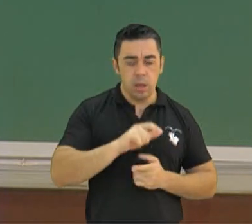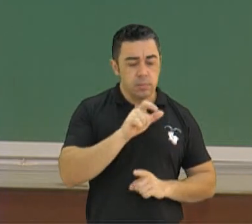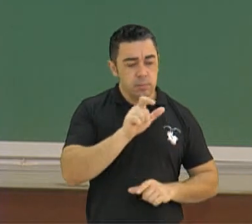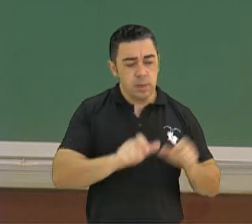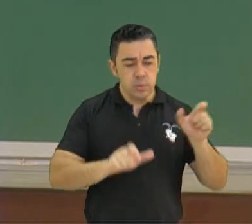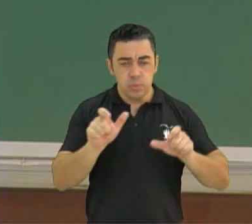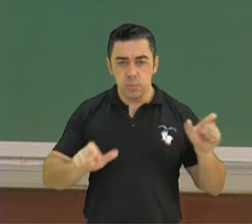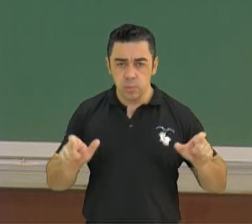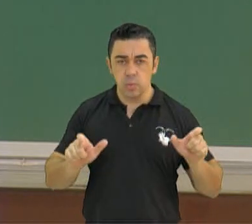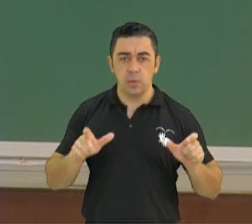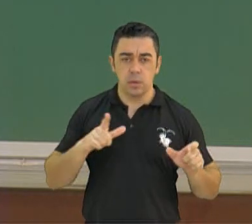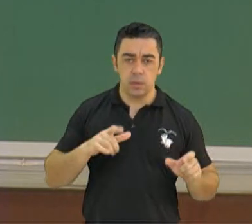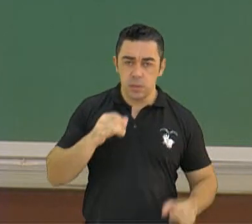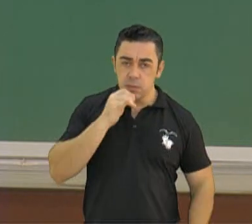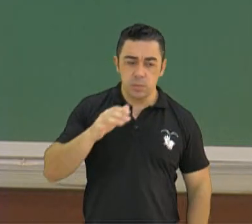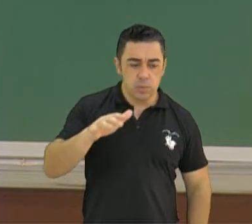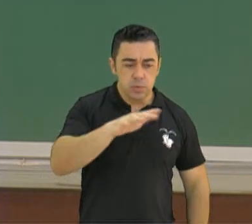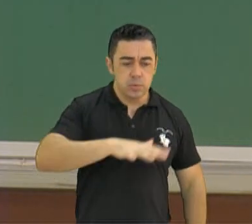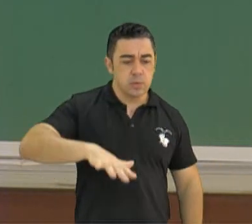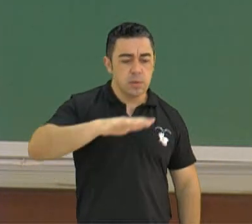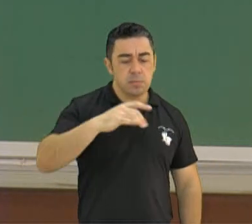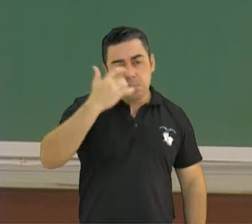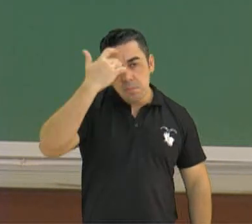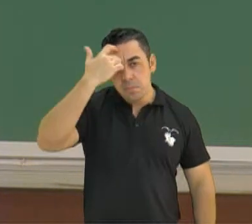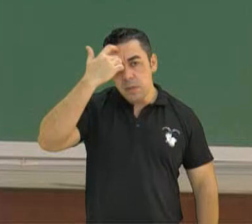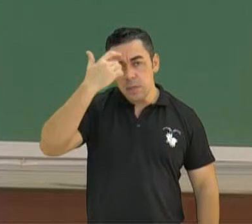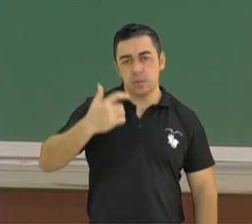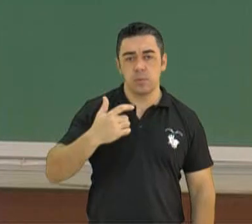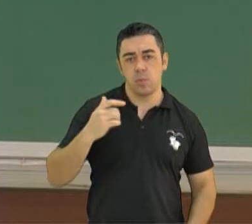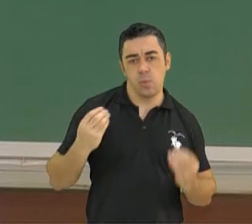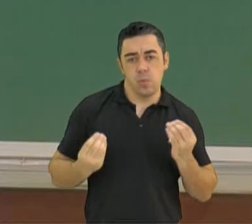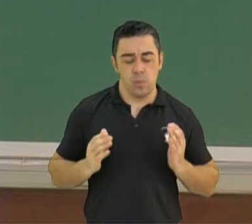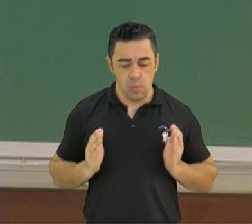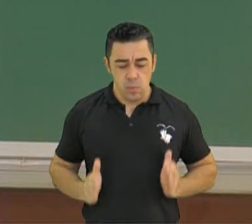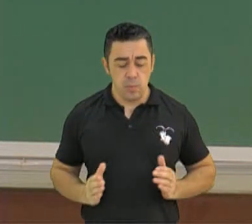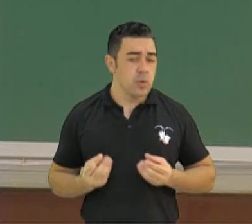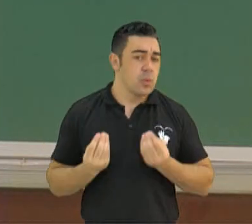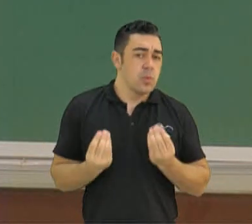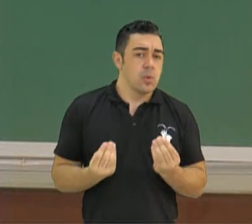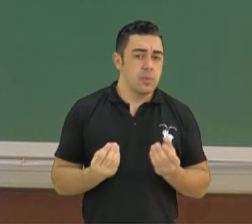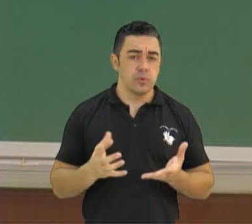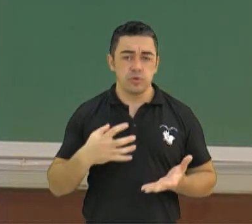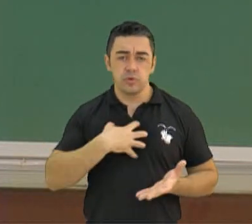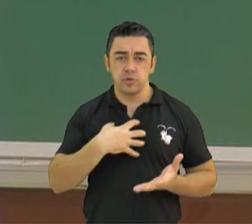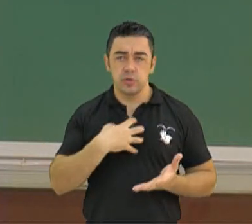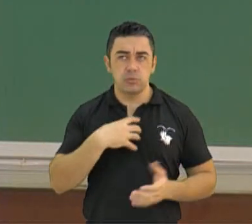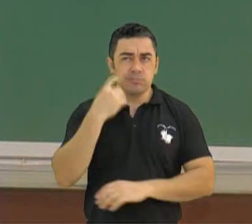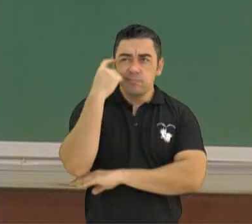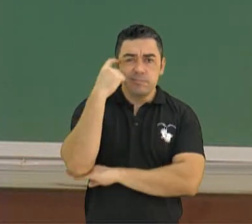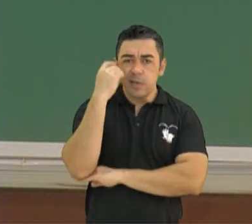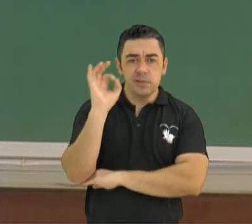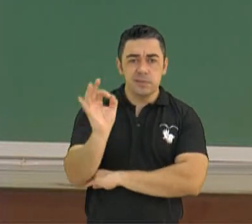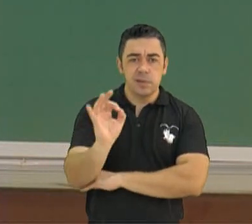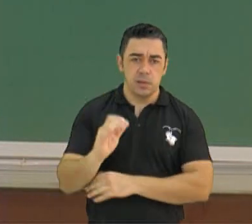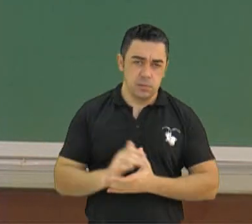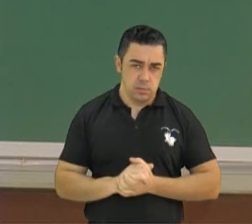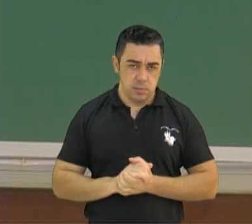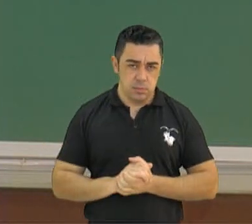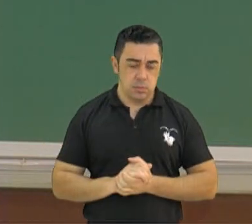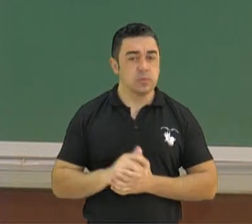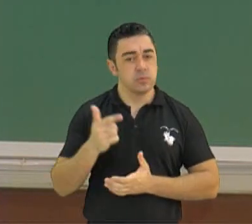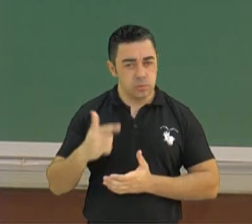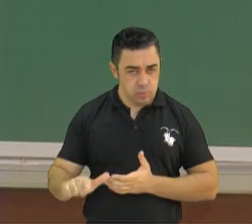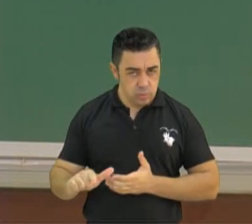de consumidores pensam seus comportamentos ou pelo qual se comportam de forma irrefletida. Então, mais uma citação